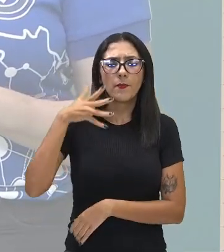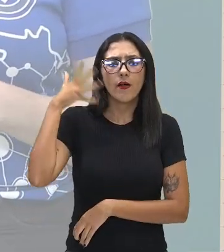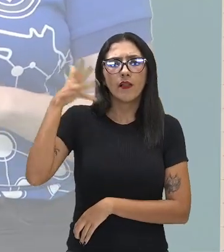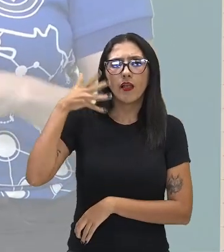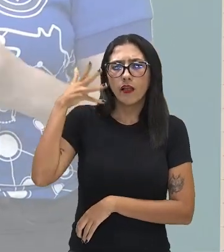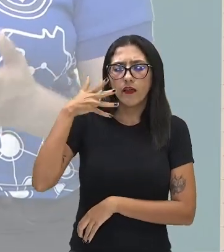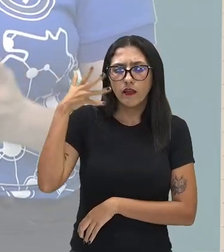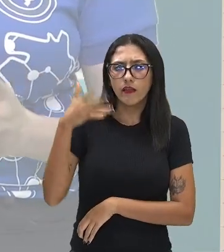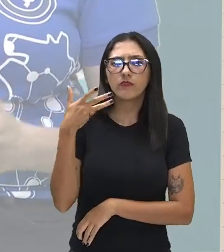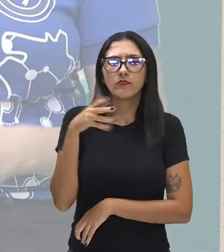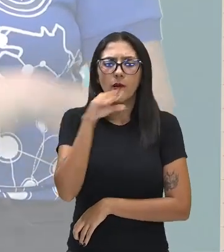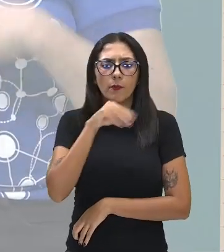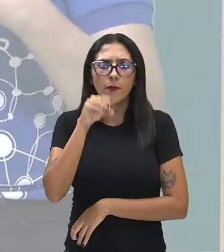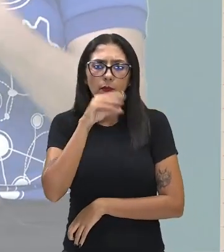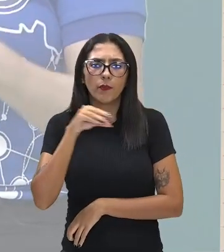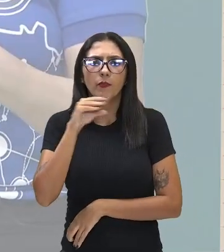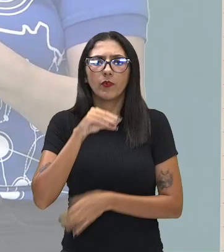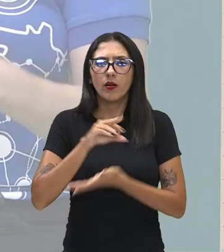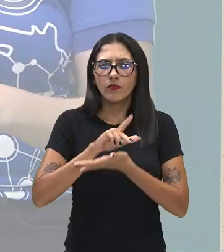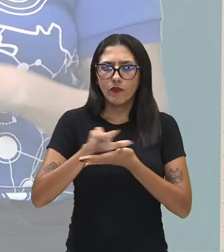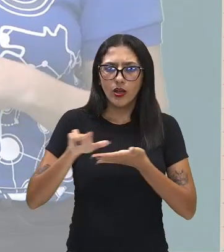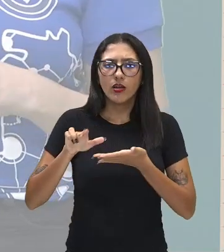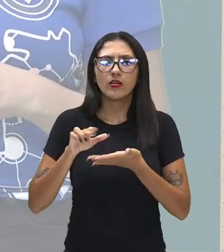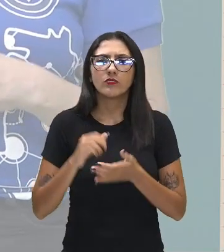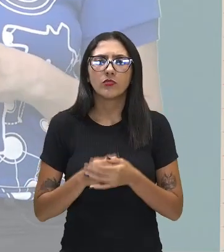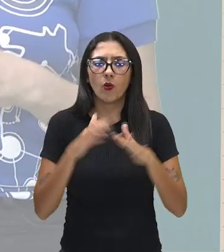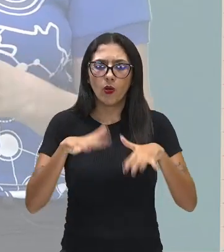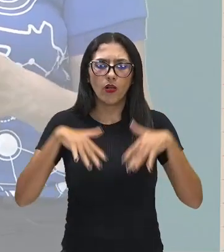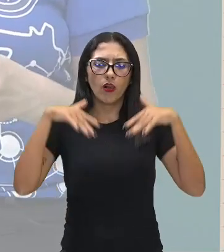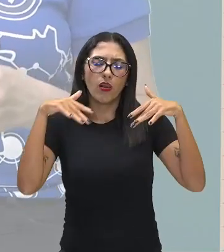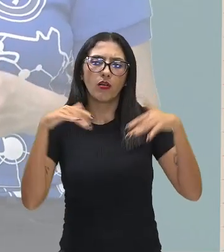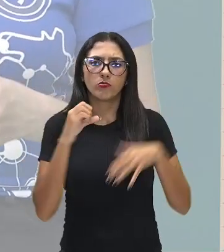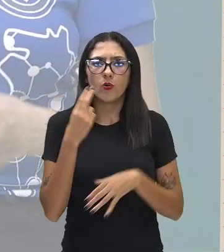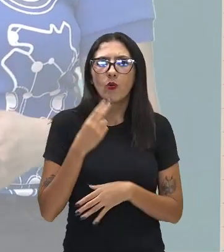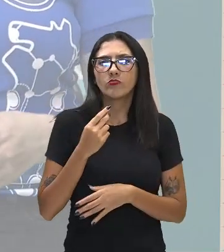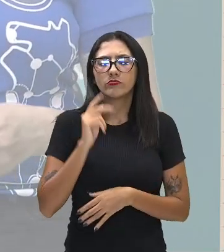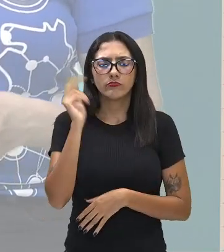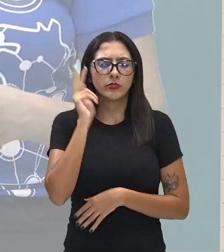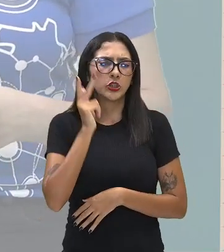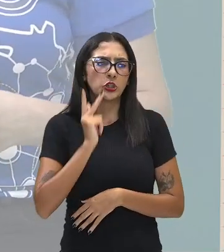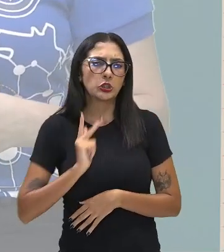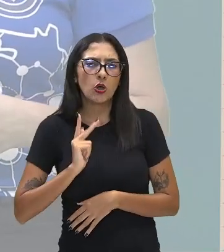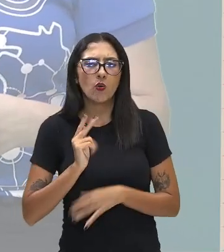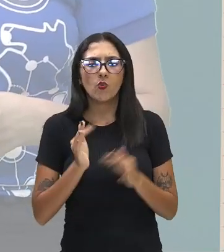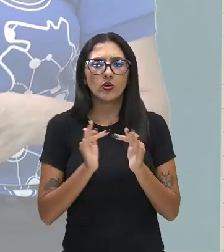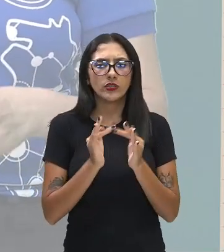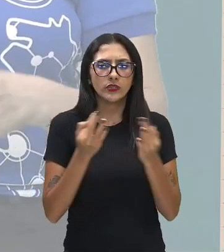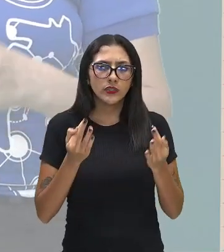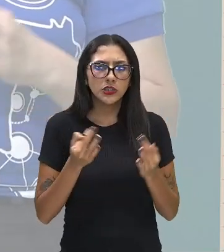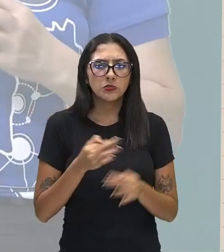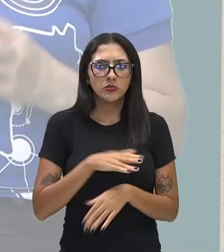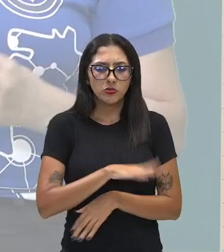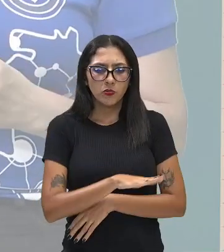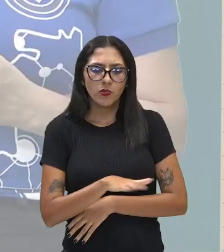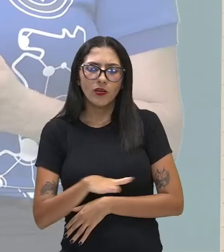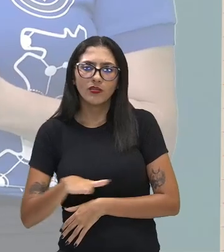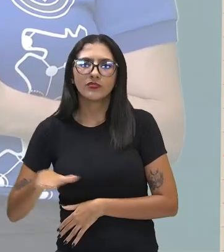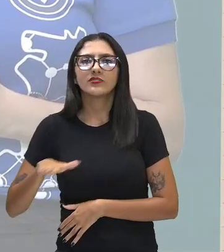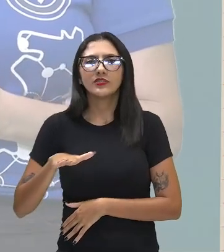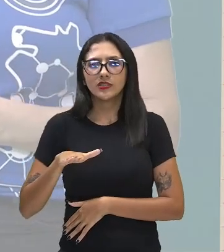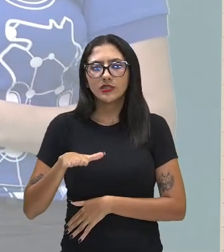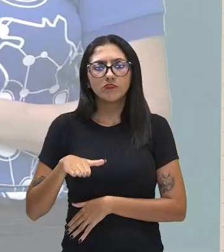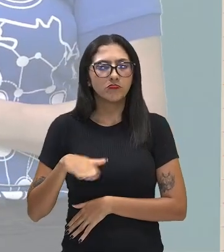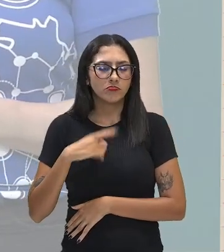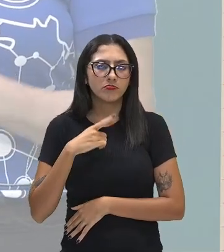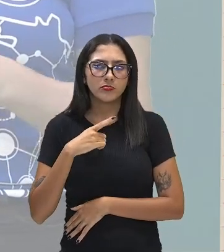apresentações orais, como palestra, colóquio, pode ser uma historinha que eu vou contar com as crianças ali tudo